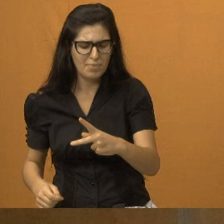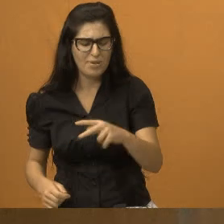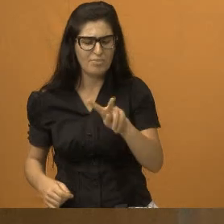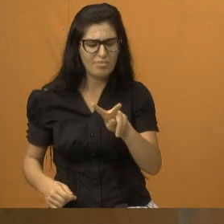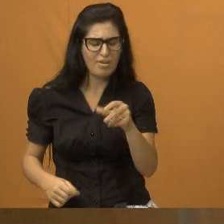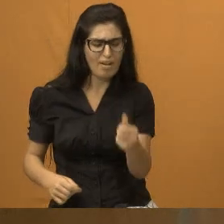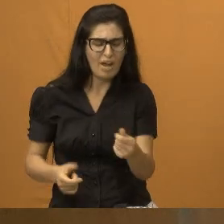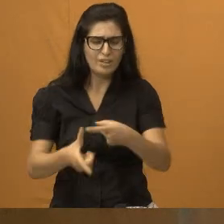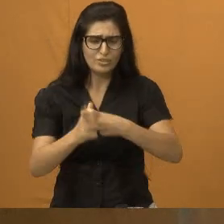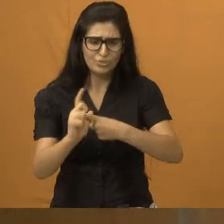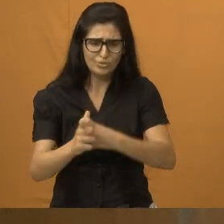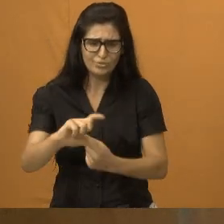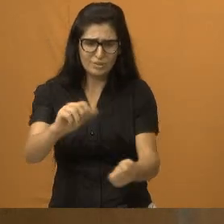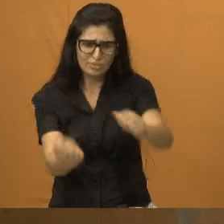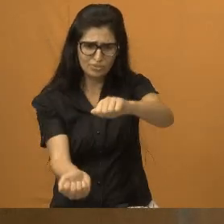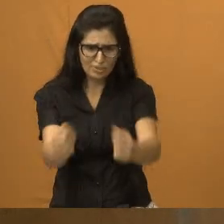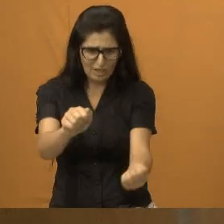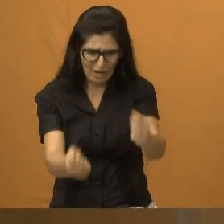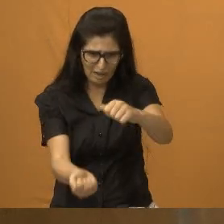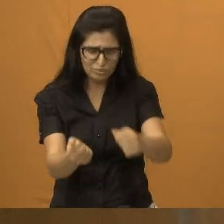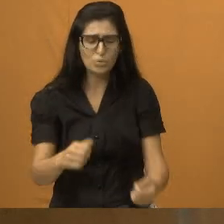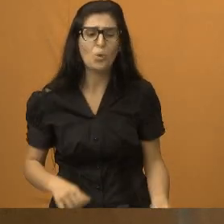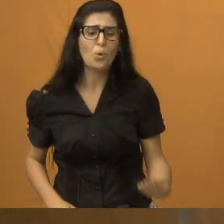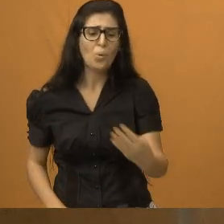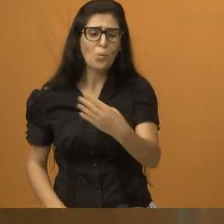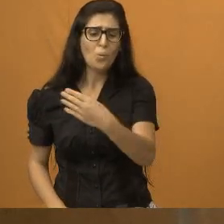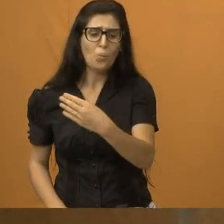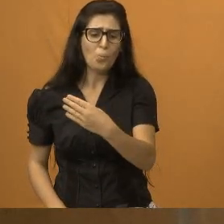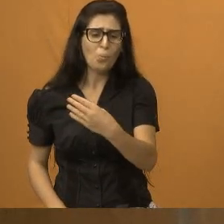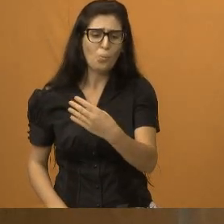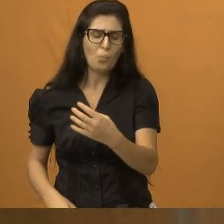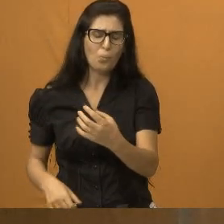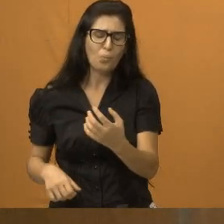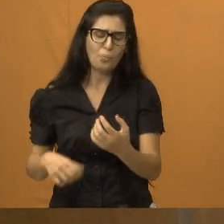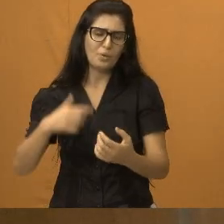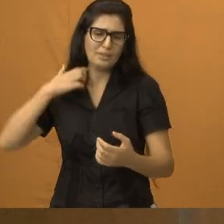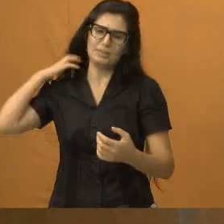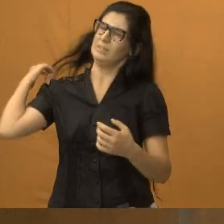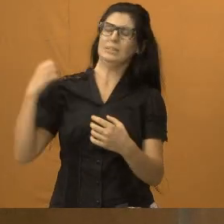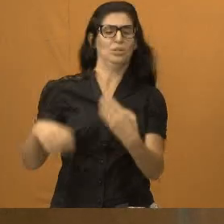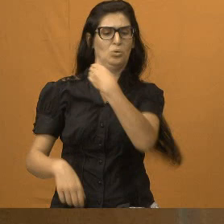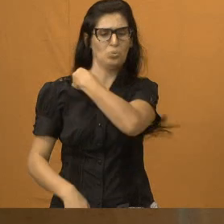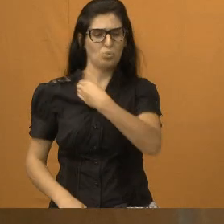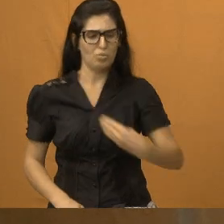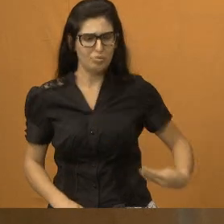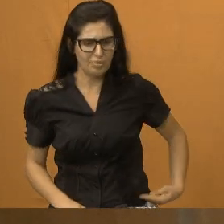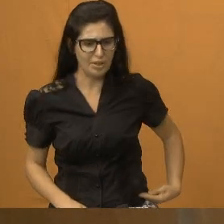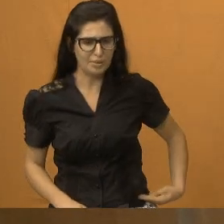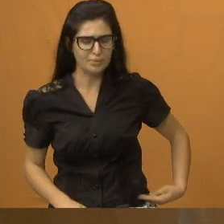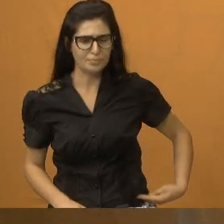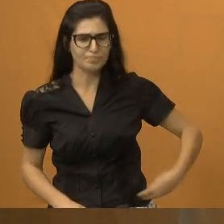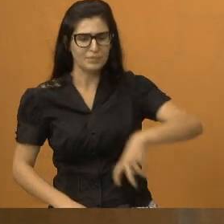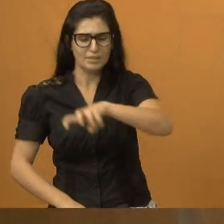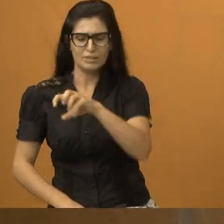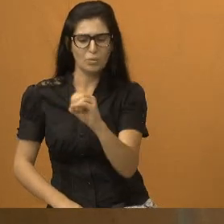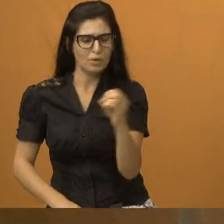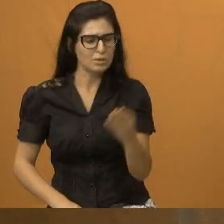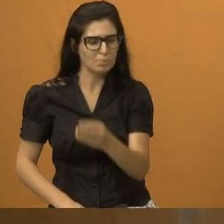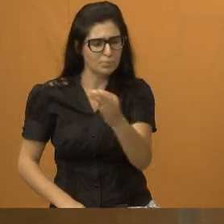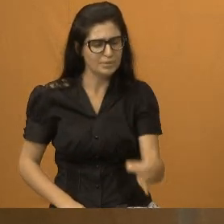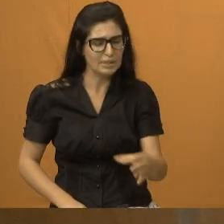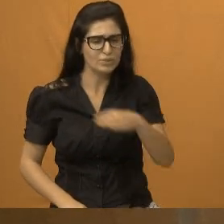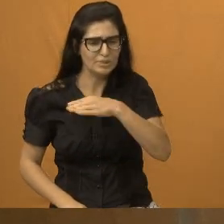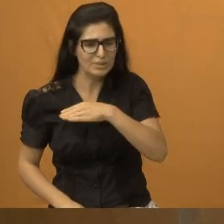é uma receita que vem do Estado, né? Na qual temos 50% fica para o município